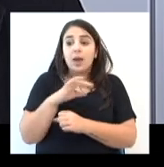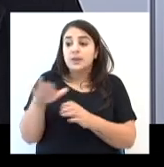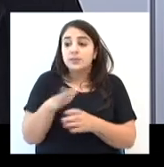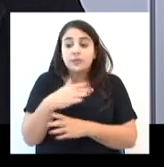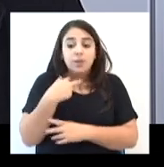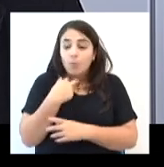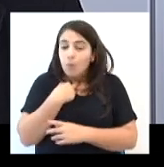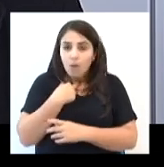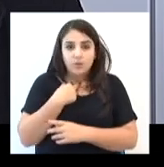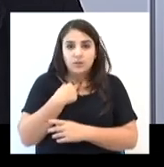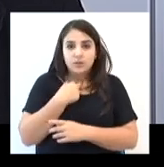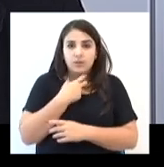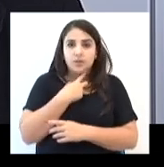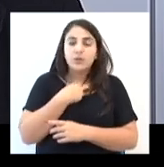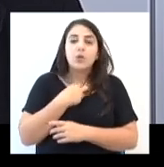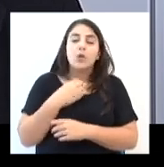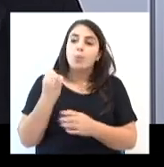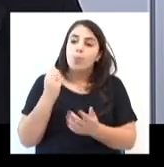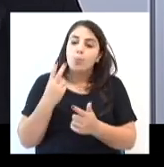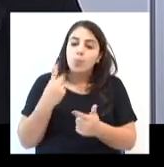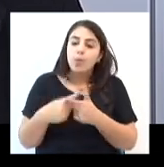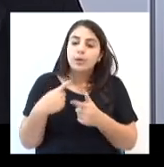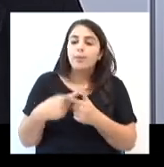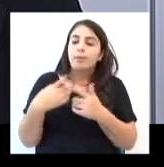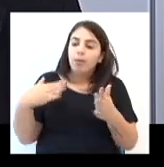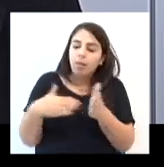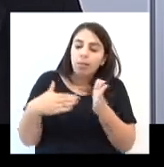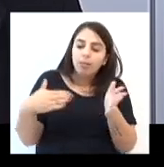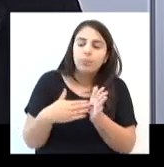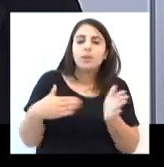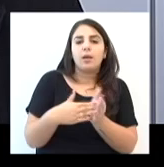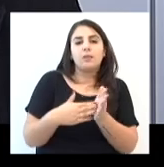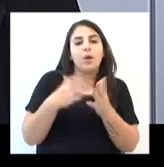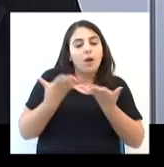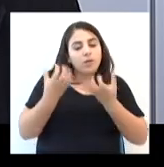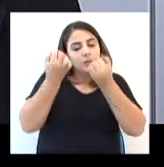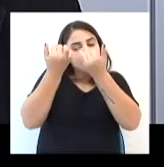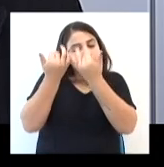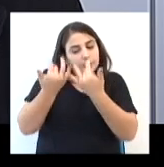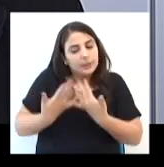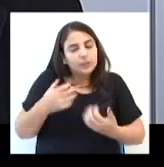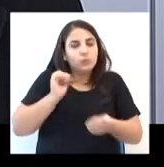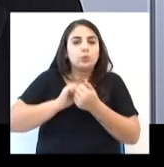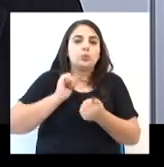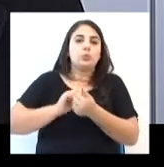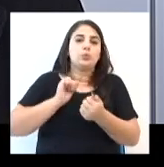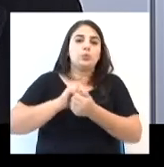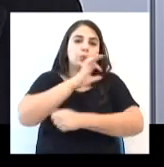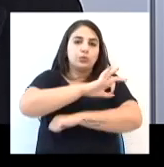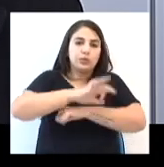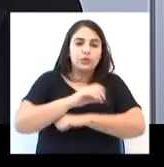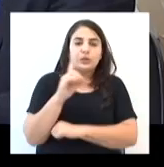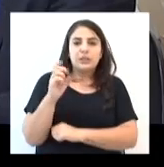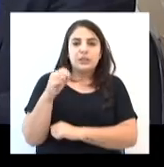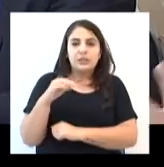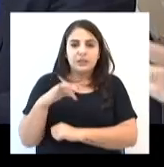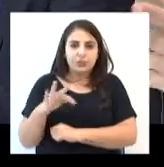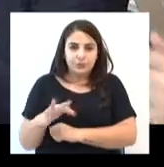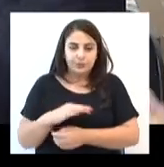não sai. Por quê? Porque há esse entrave de entendimento que agora foi esclarecido com os engenheiros do DENIT aqui em Cruz